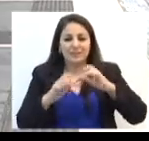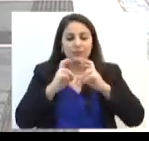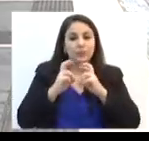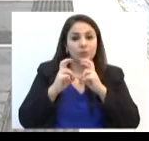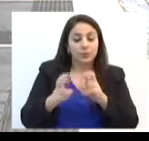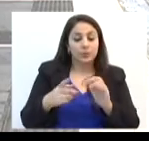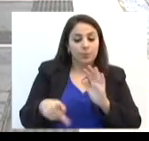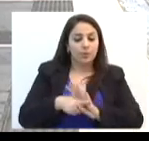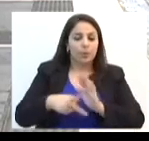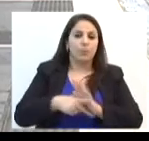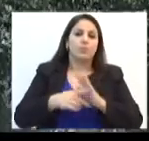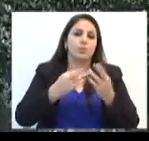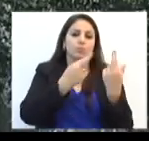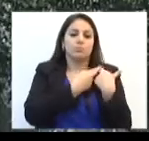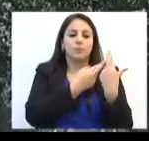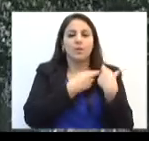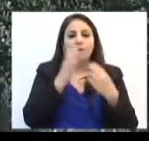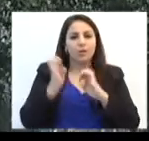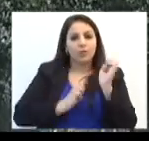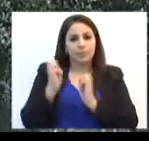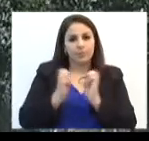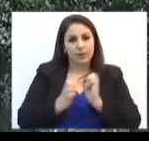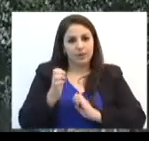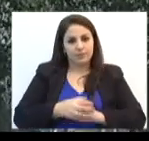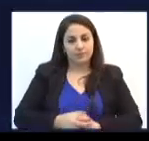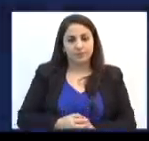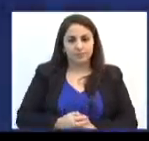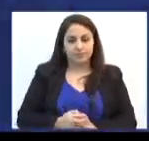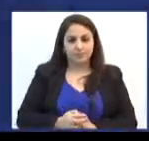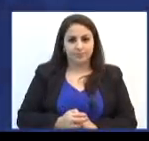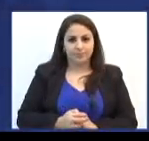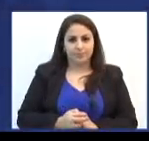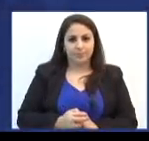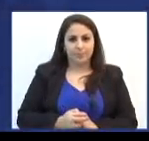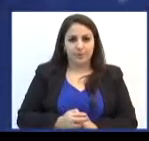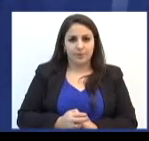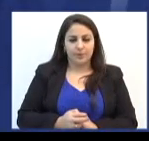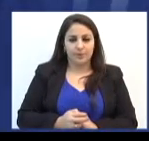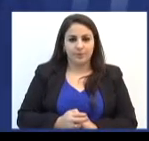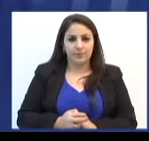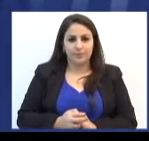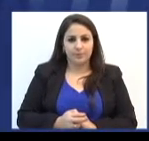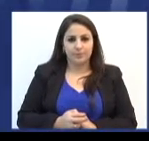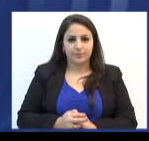de responsabilidade das empresas concessionárias.